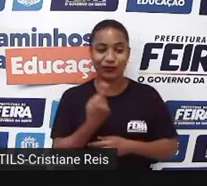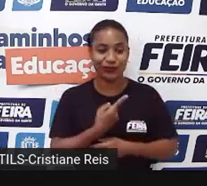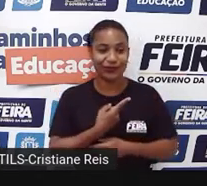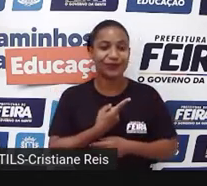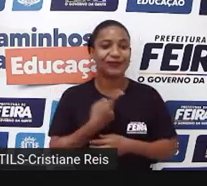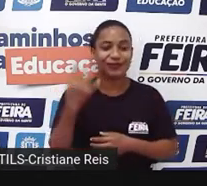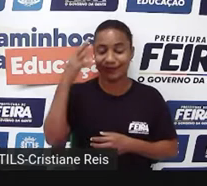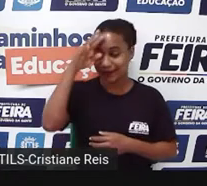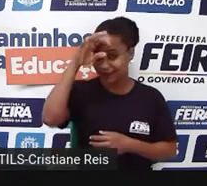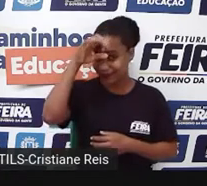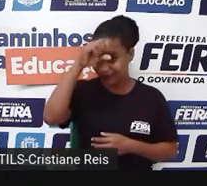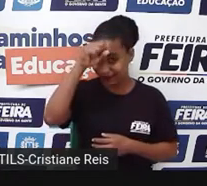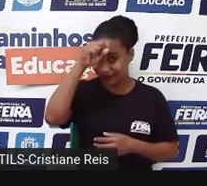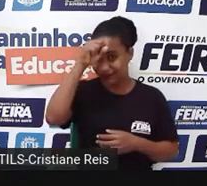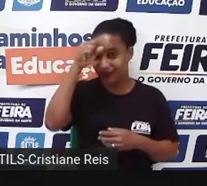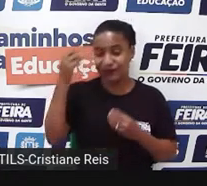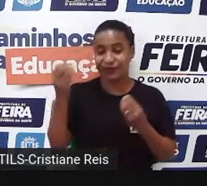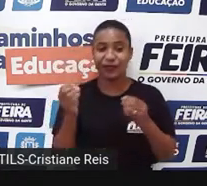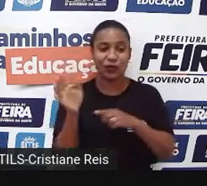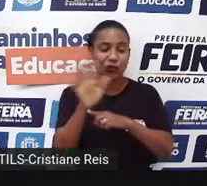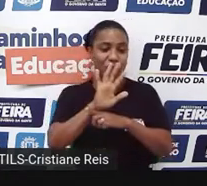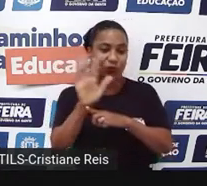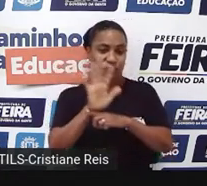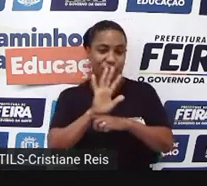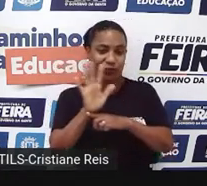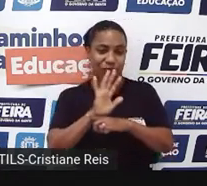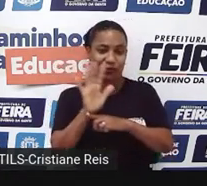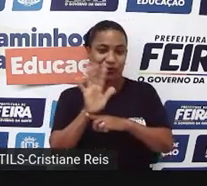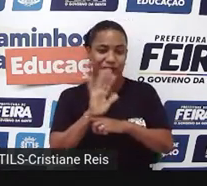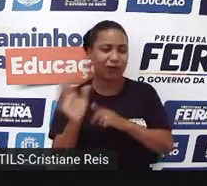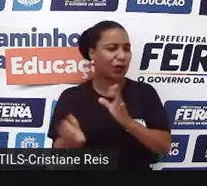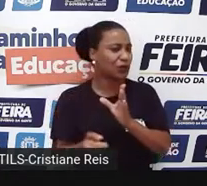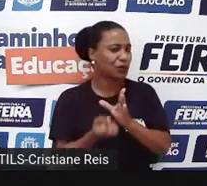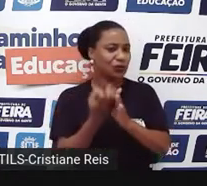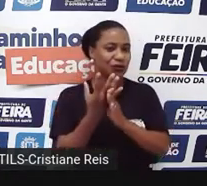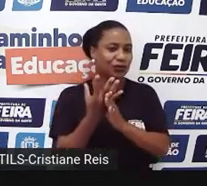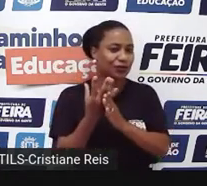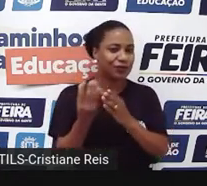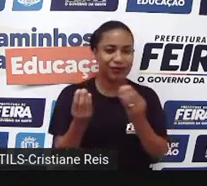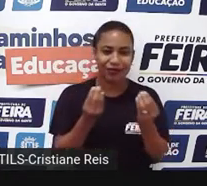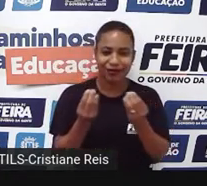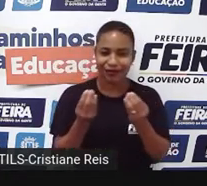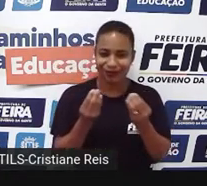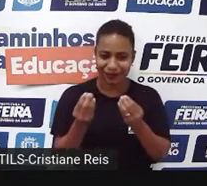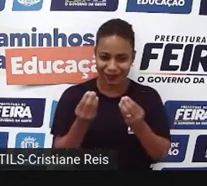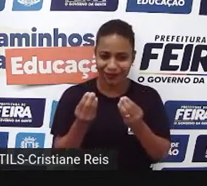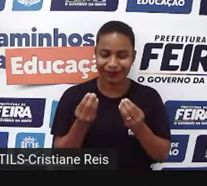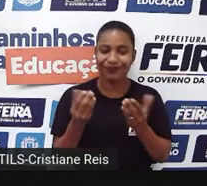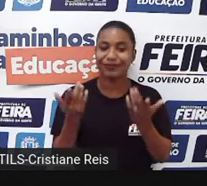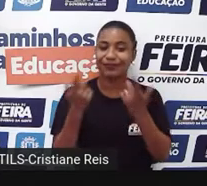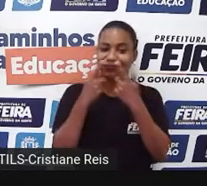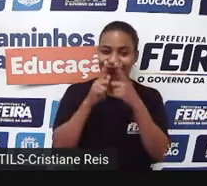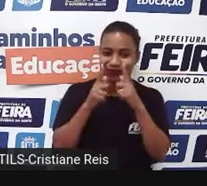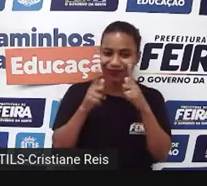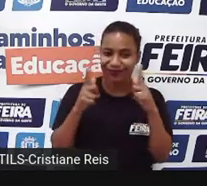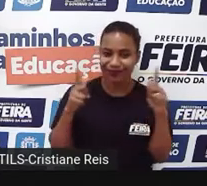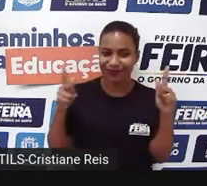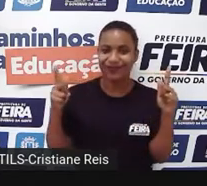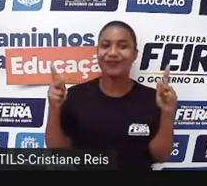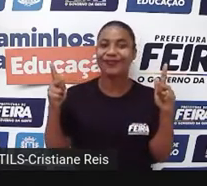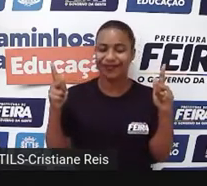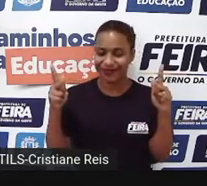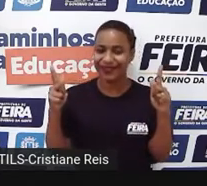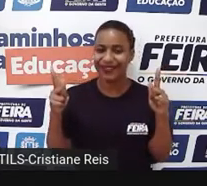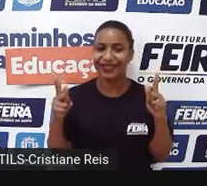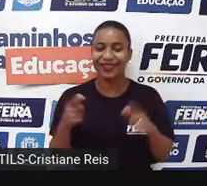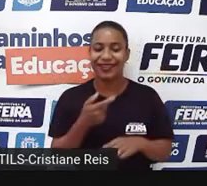falar sobre a origem do cinema e associando a isso um conteúdo da gramática da língua inglesa, que é o